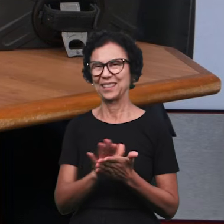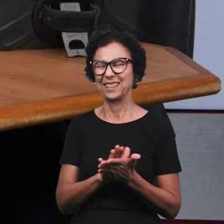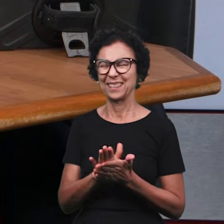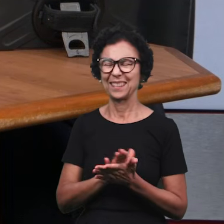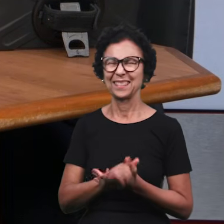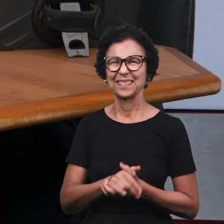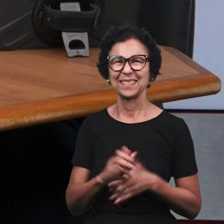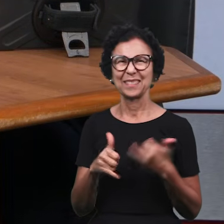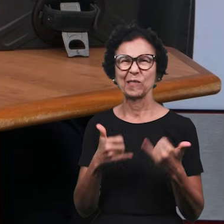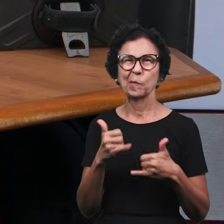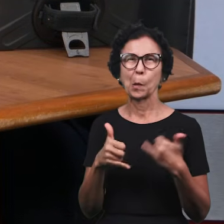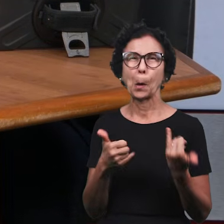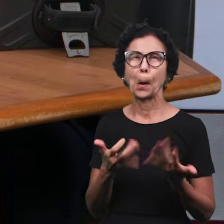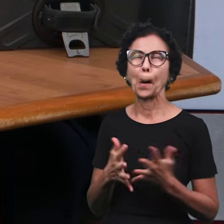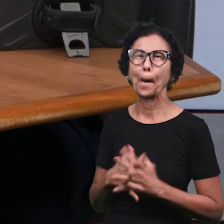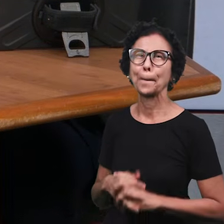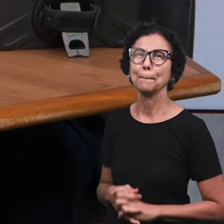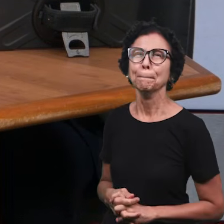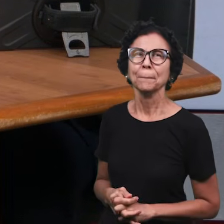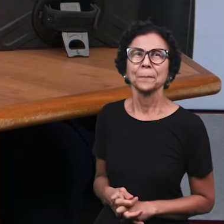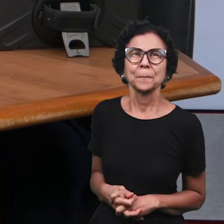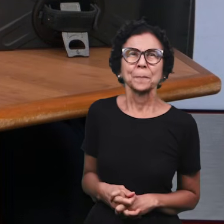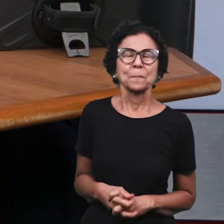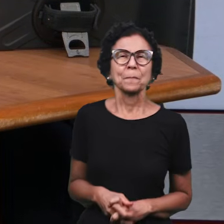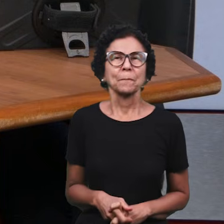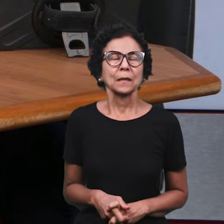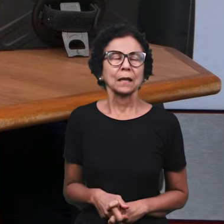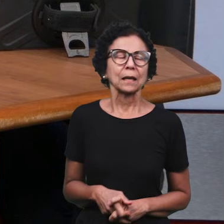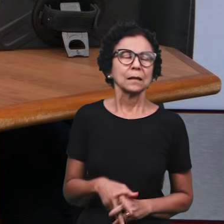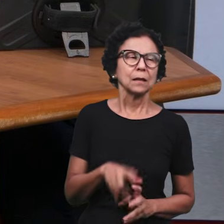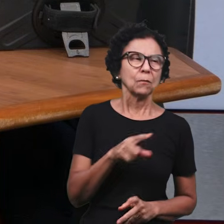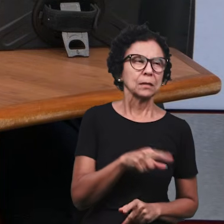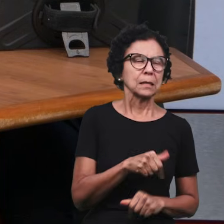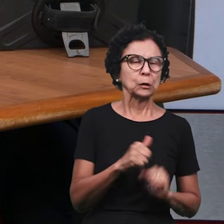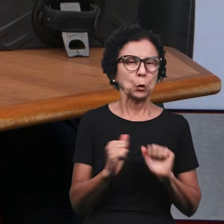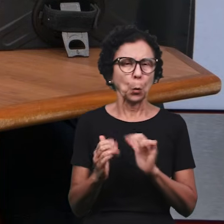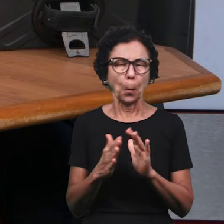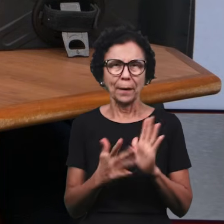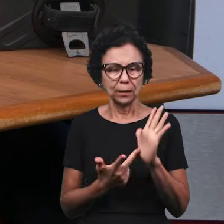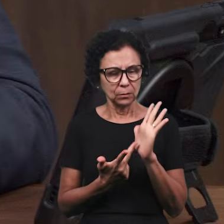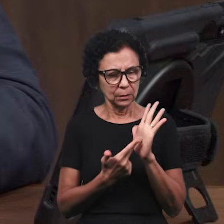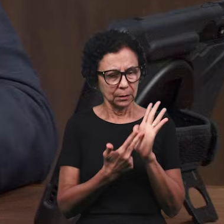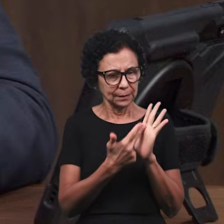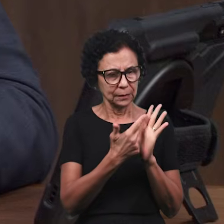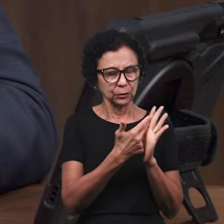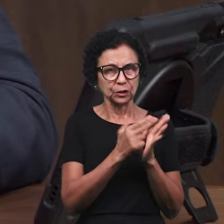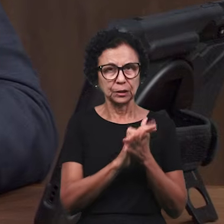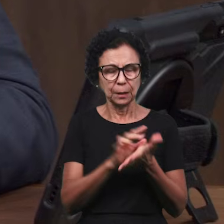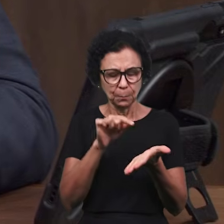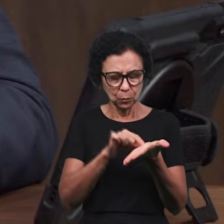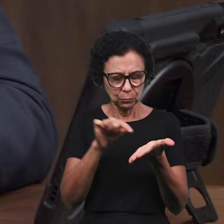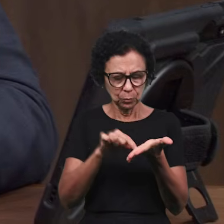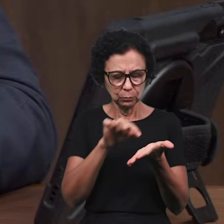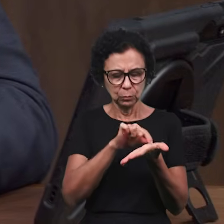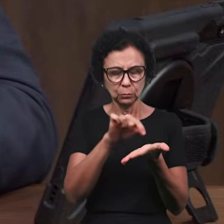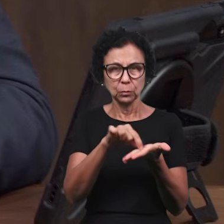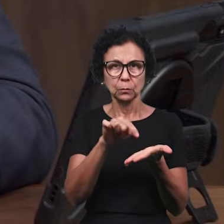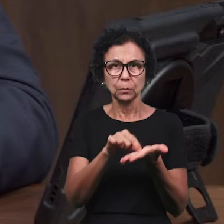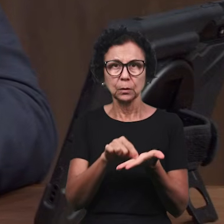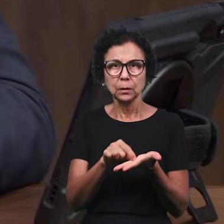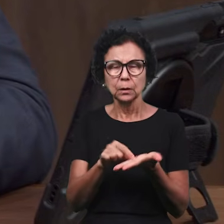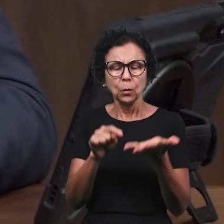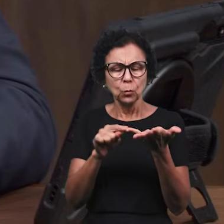Lucas, quando você está no meio da cirurgia ali, né, vocês fazem uma contagem, né, de fios.